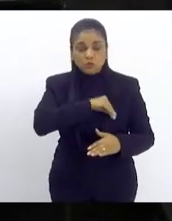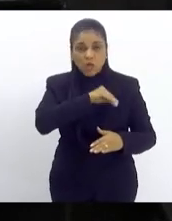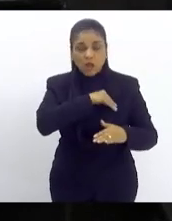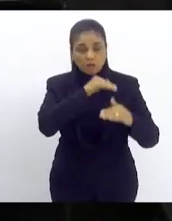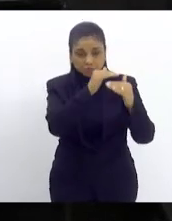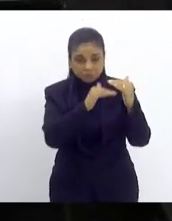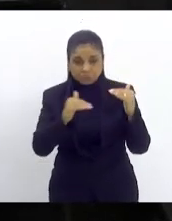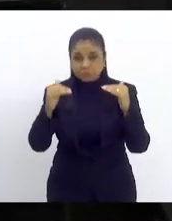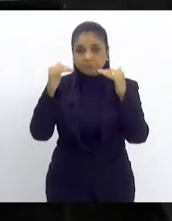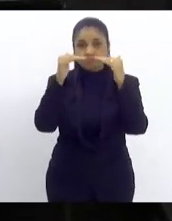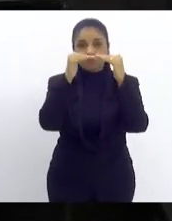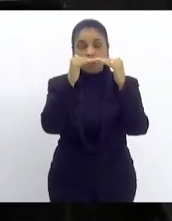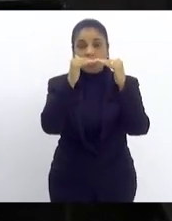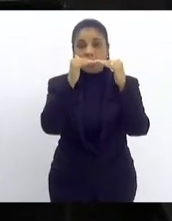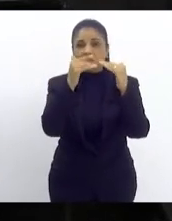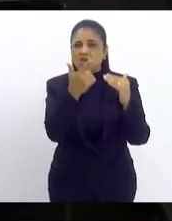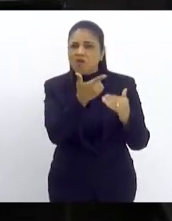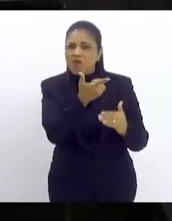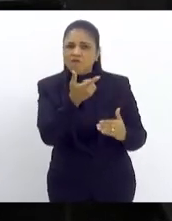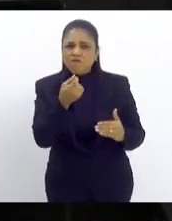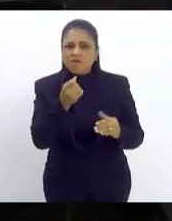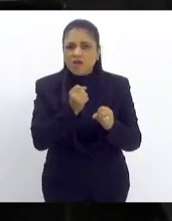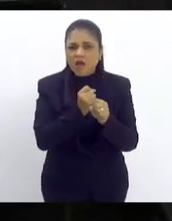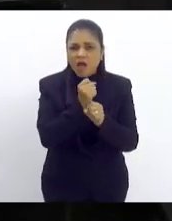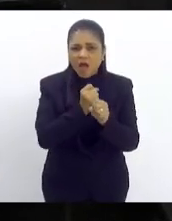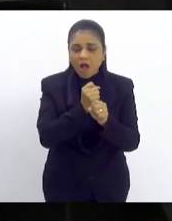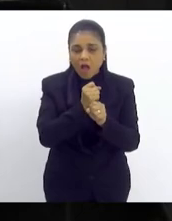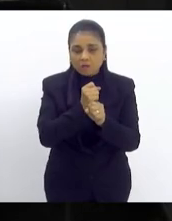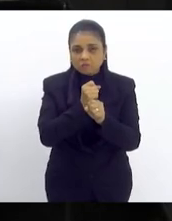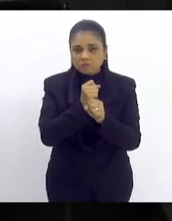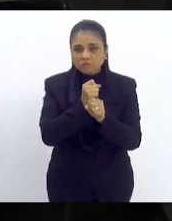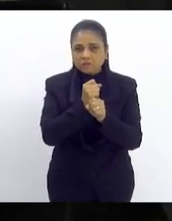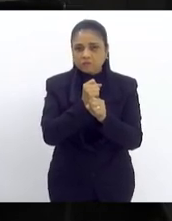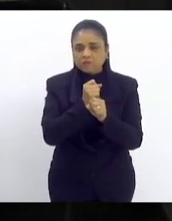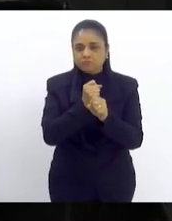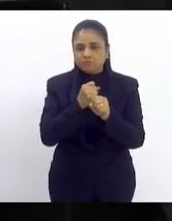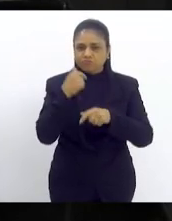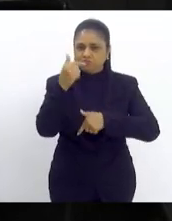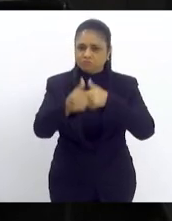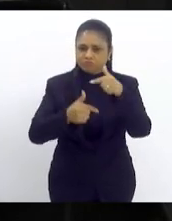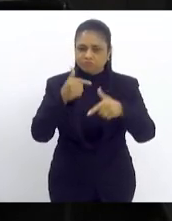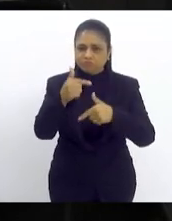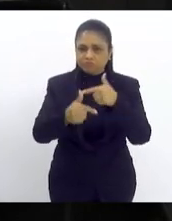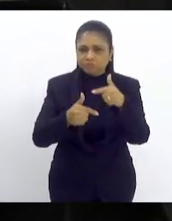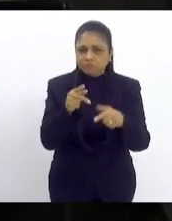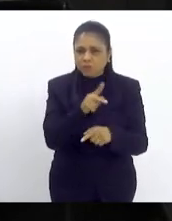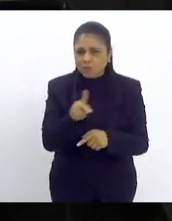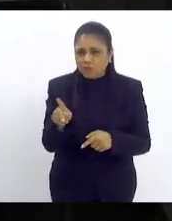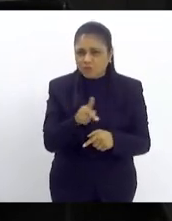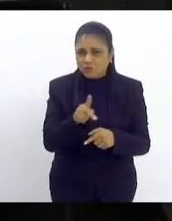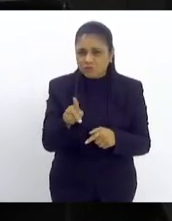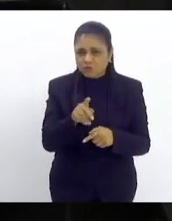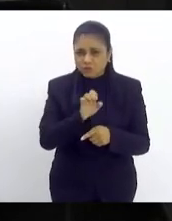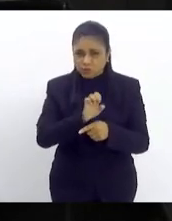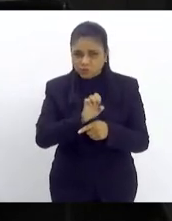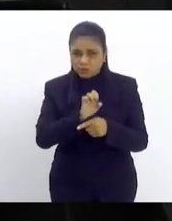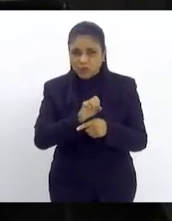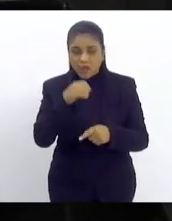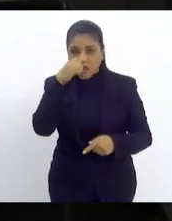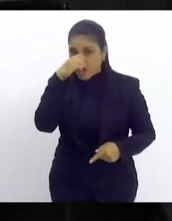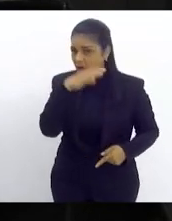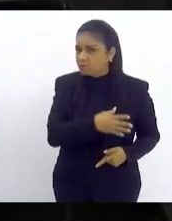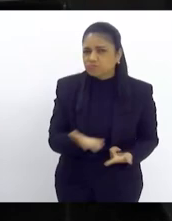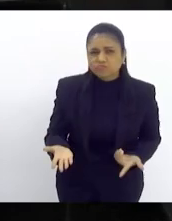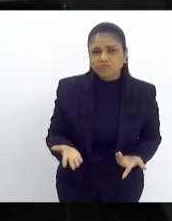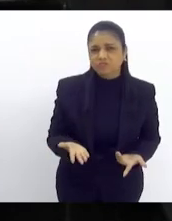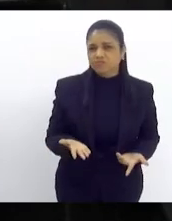equiparado a um profissional de 20 anos dedicados ao estado um completo absurdo absurdo